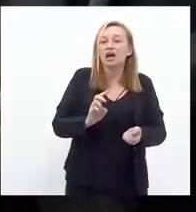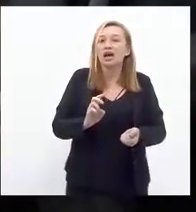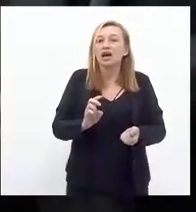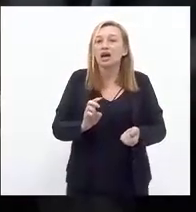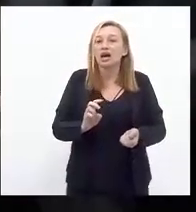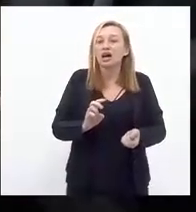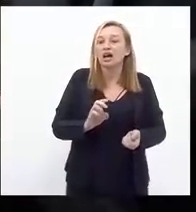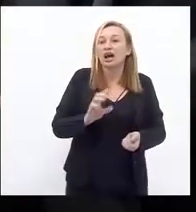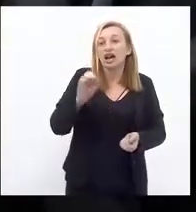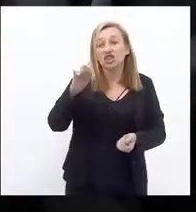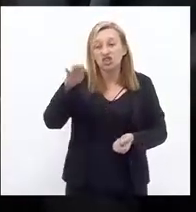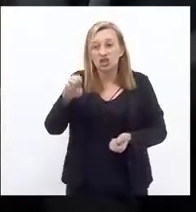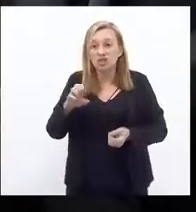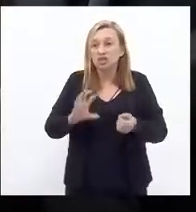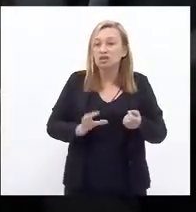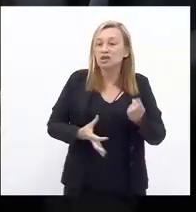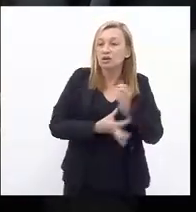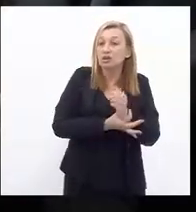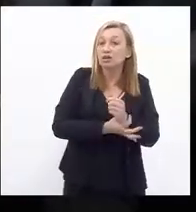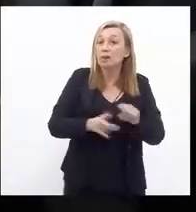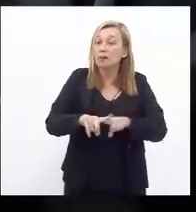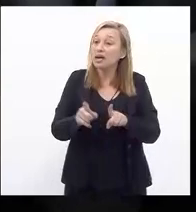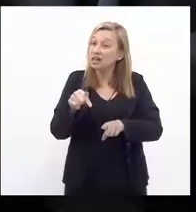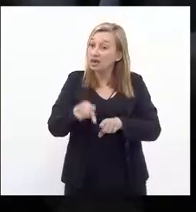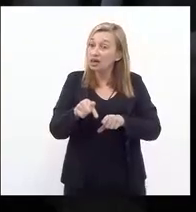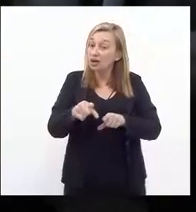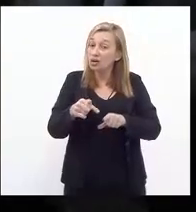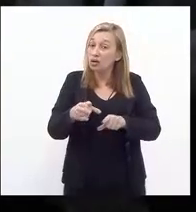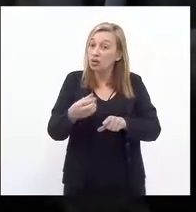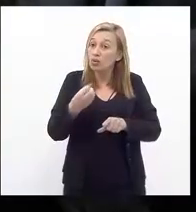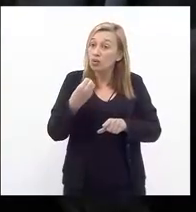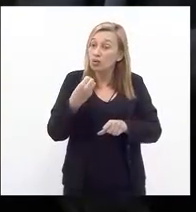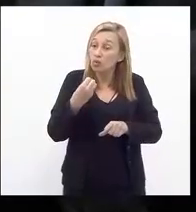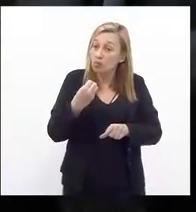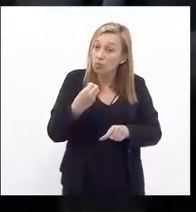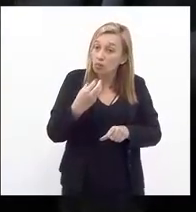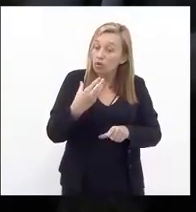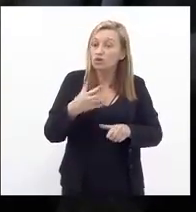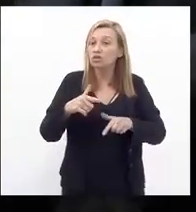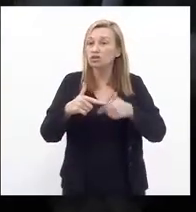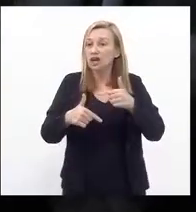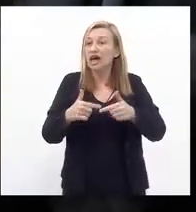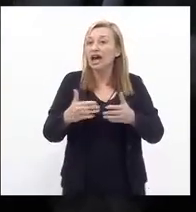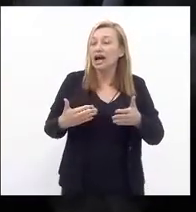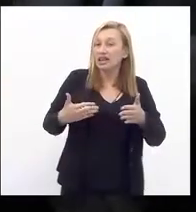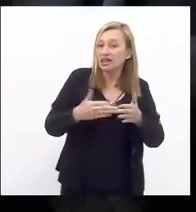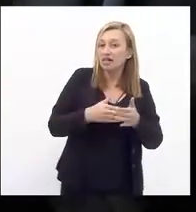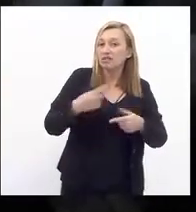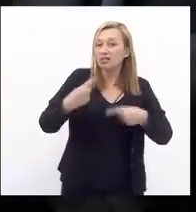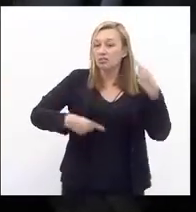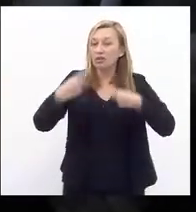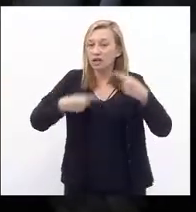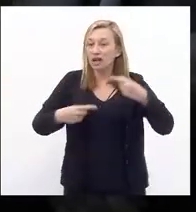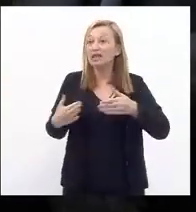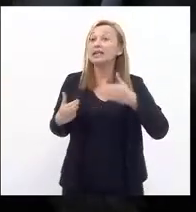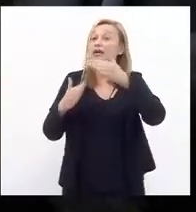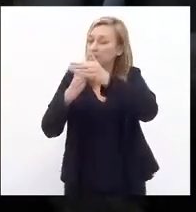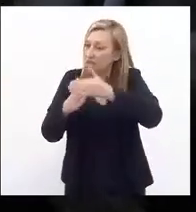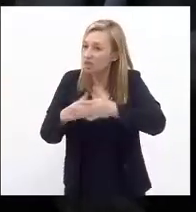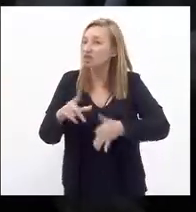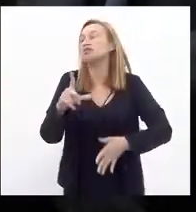o que houve aqui foi uma verdadeira lição que até para se fazer politicagem tem limite